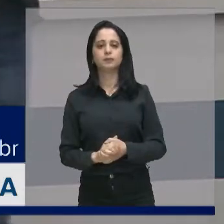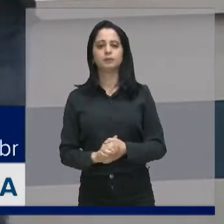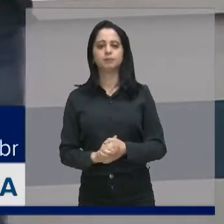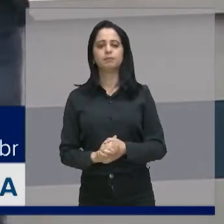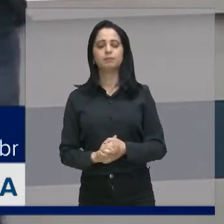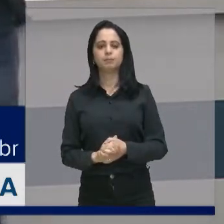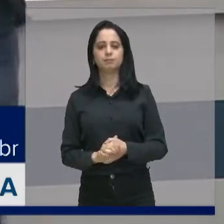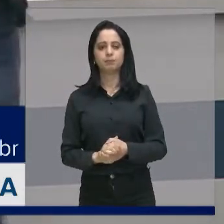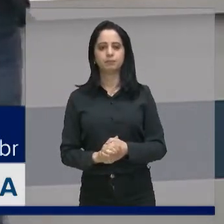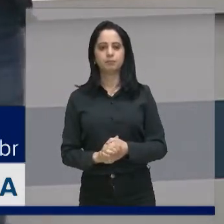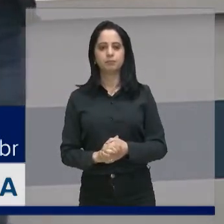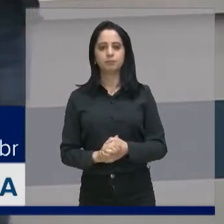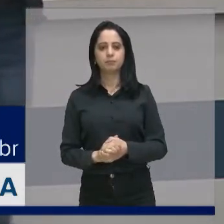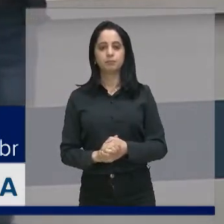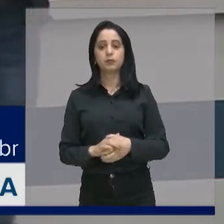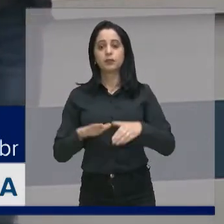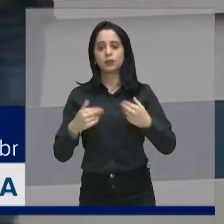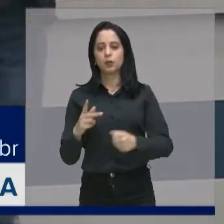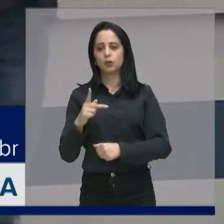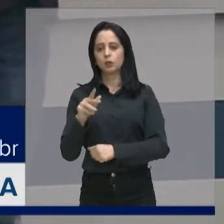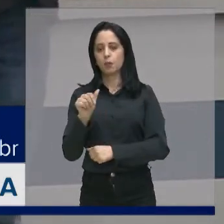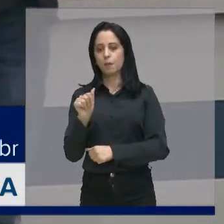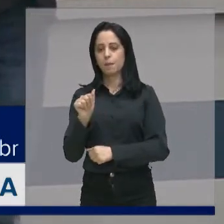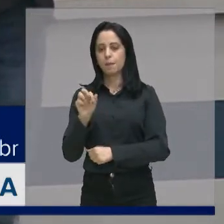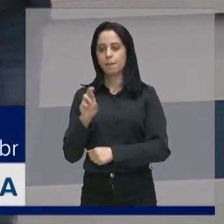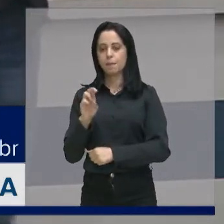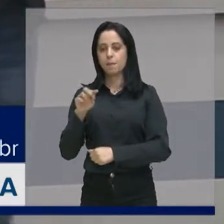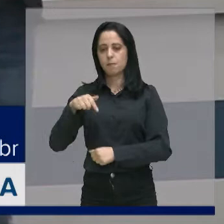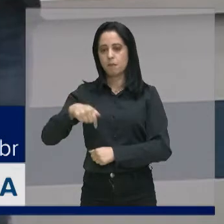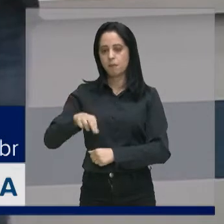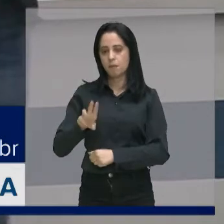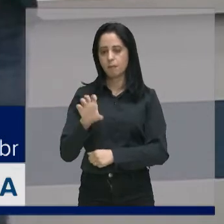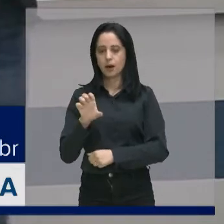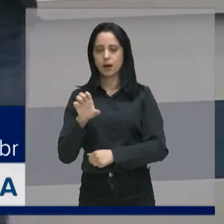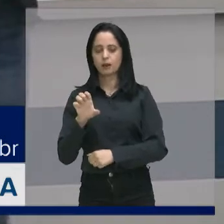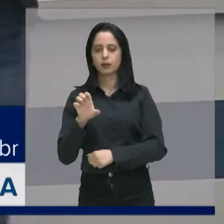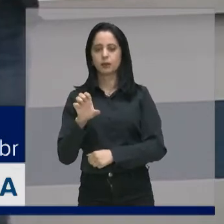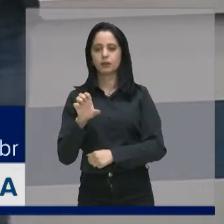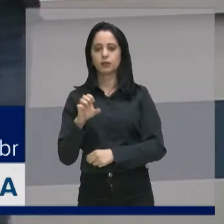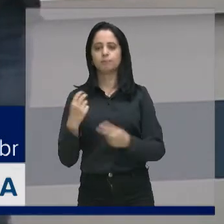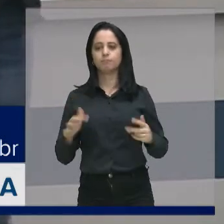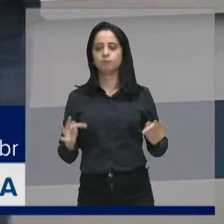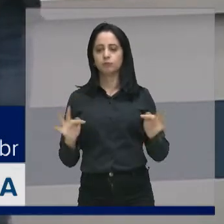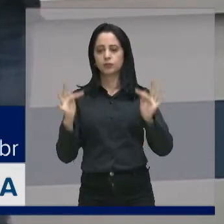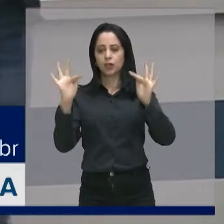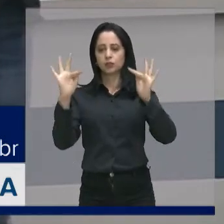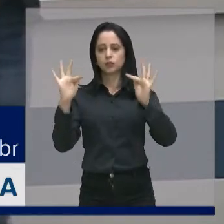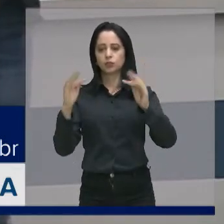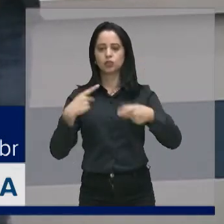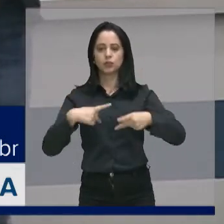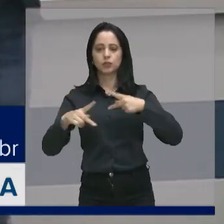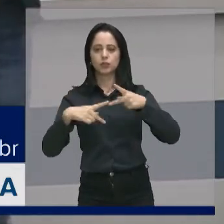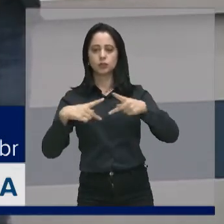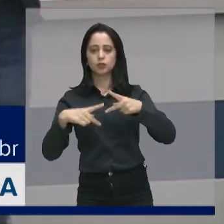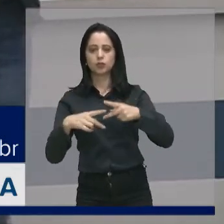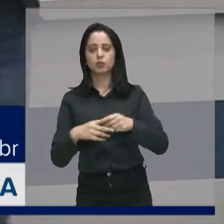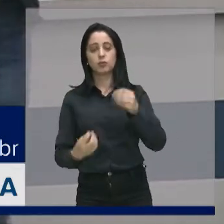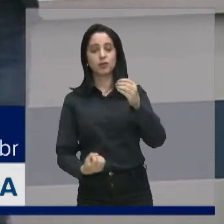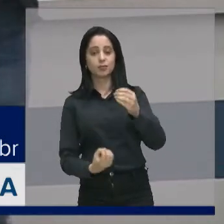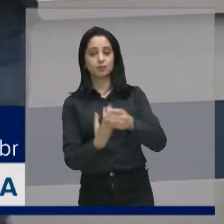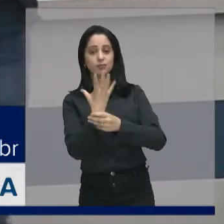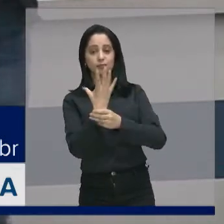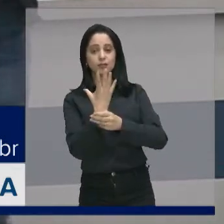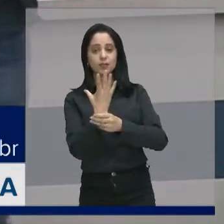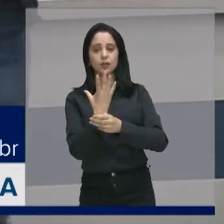Brasileira. No Parque Tecnológico, em São José dos Campos, participou da sua criação e implantação de